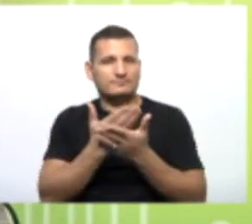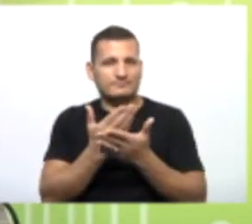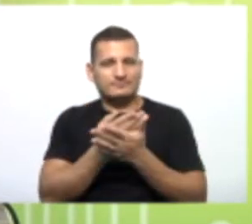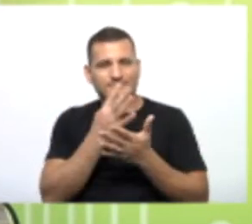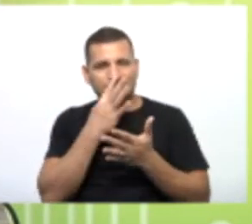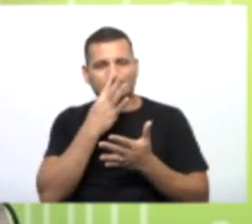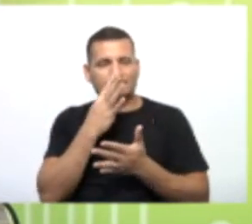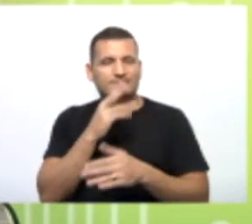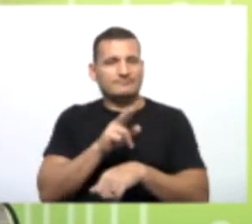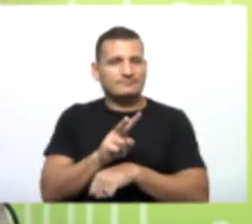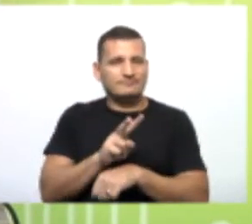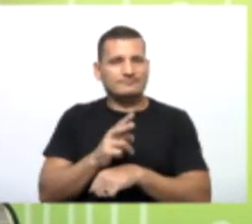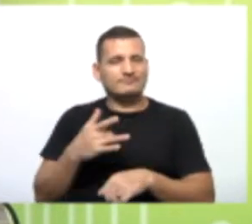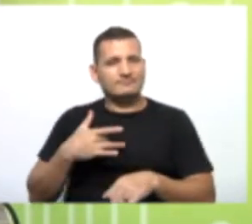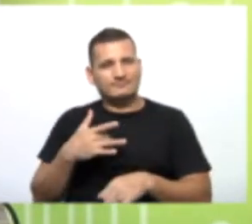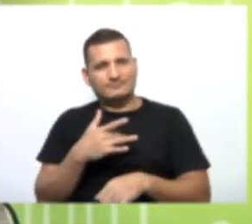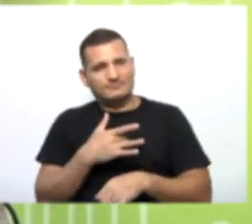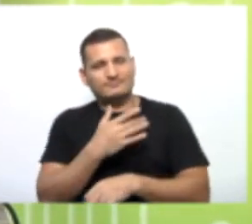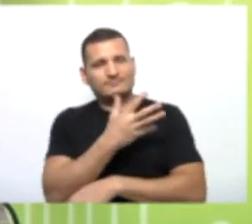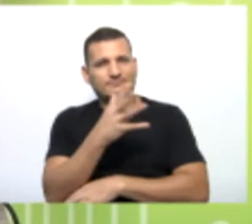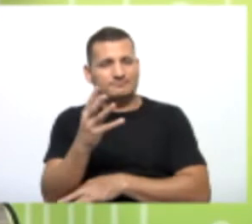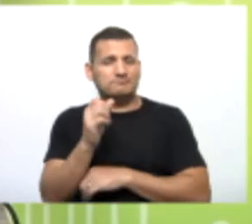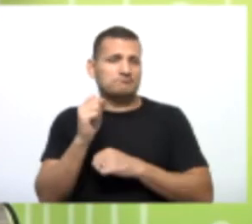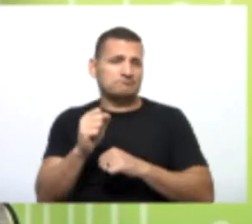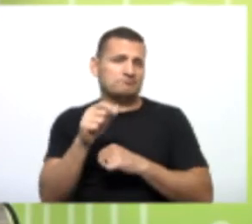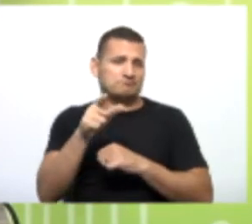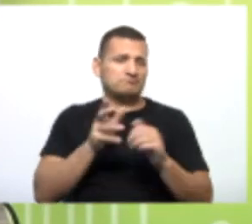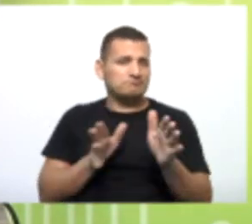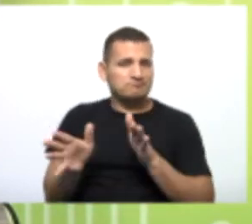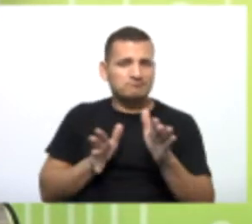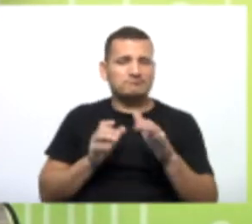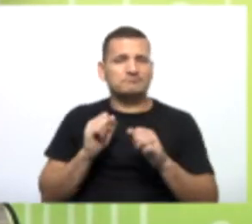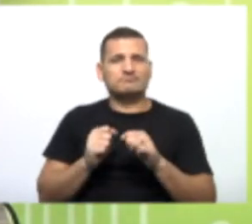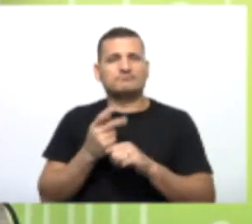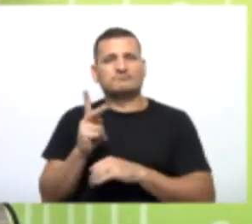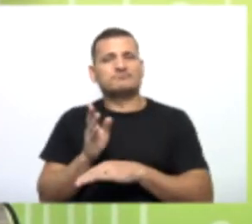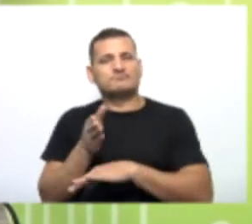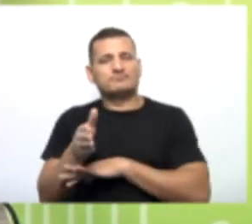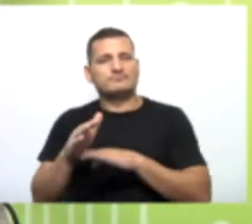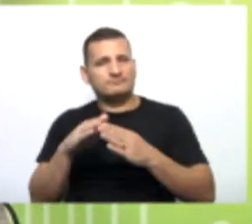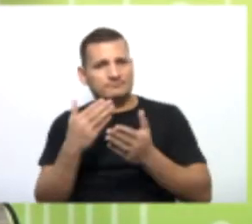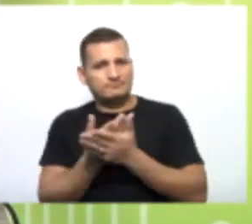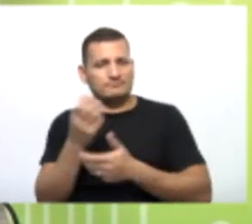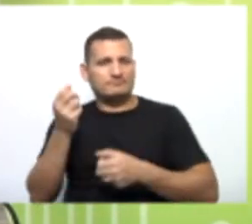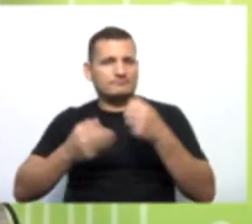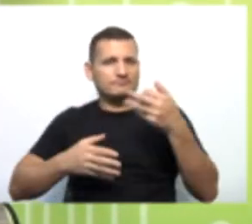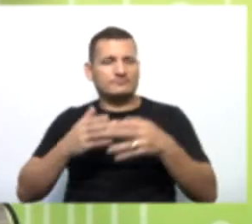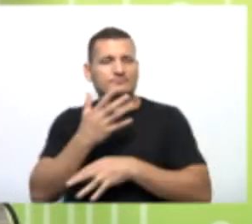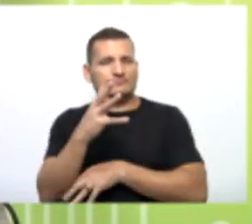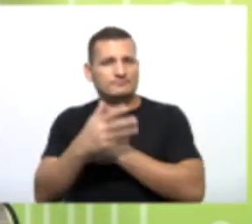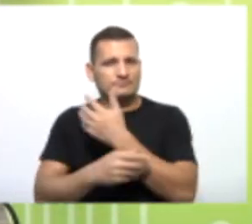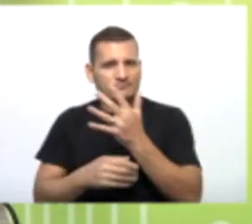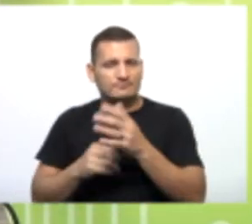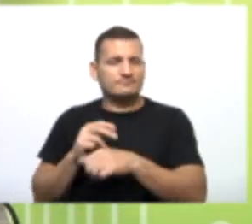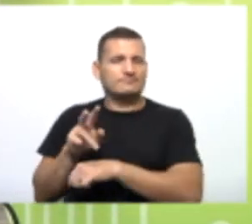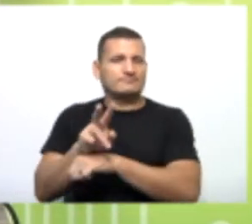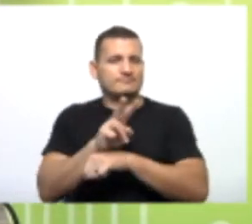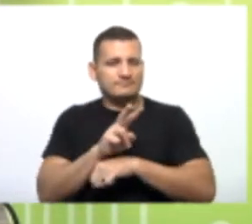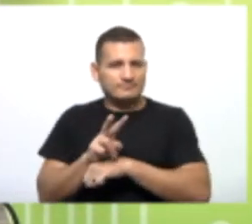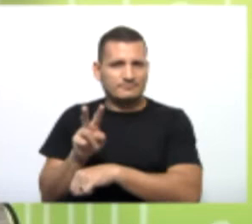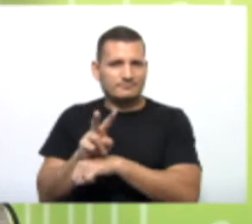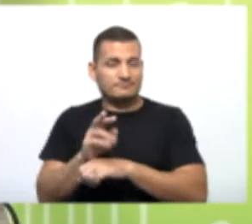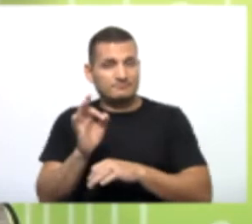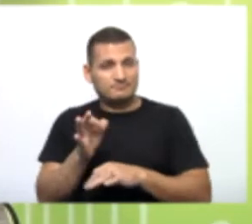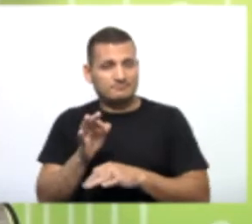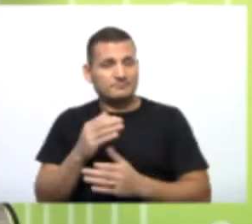saúde, segurança, meio ambiente, pode ser um facilitador, pode ir na sua escola falar sobre meio ambiente, falar sobre preservação, tá